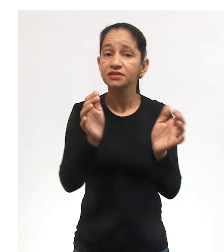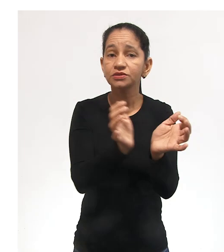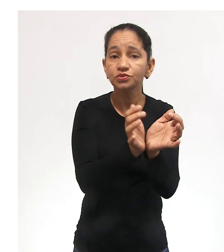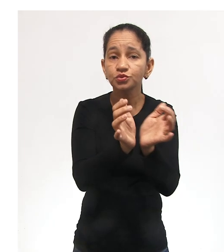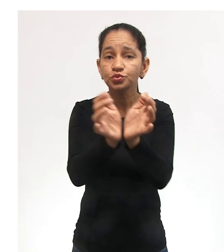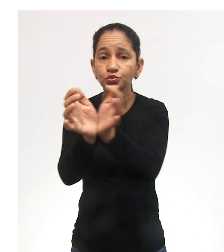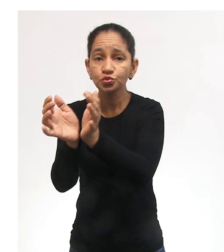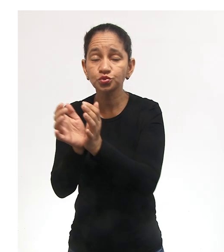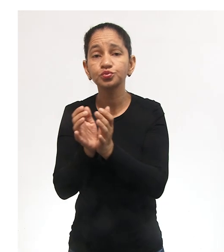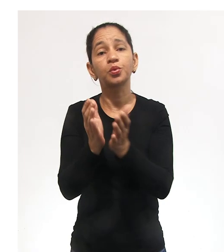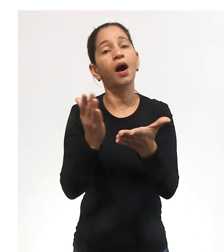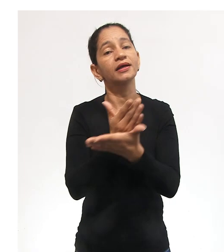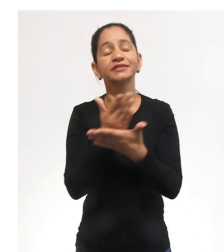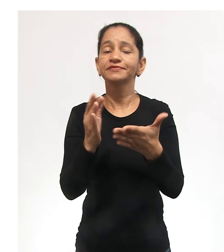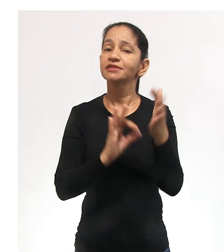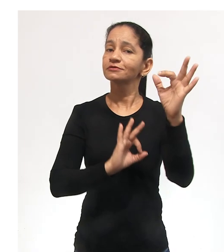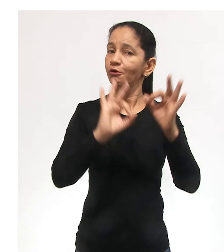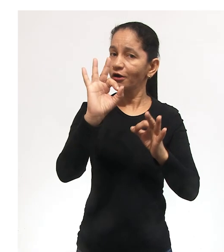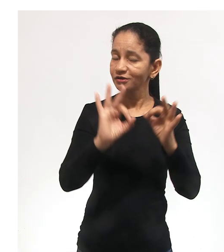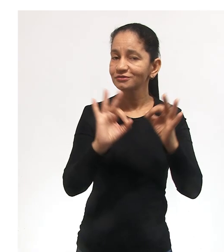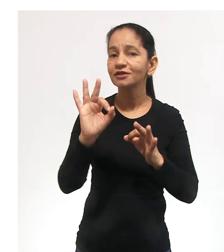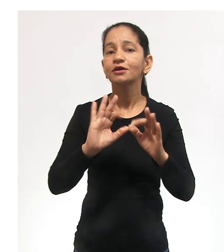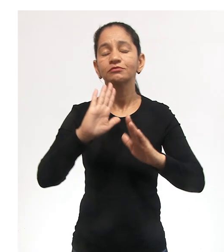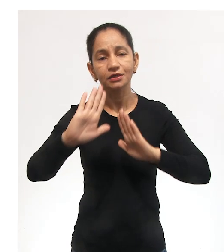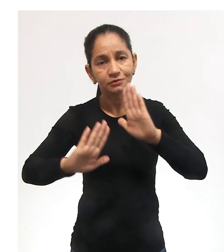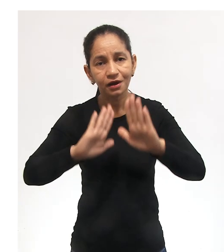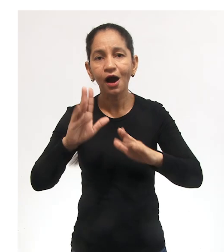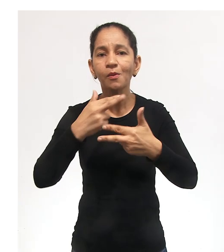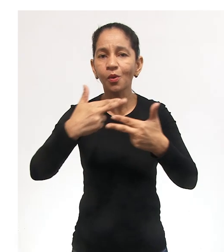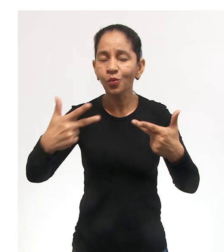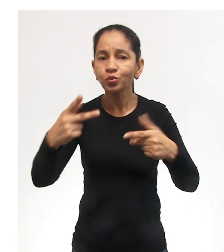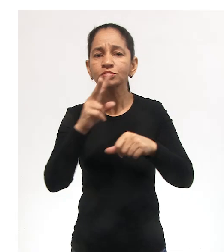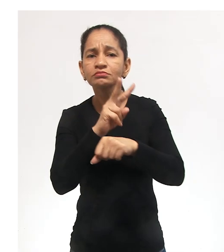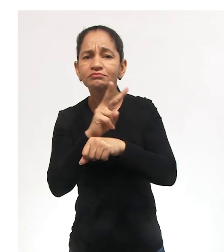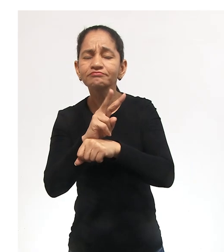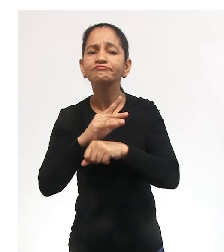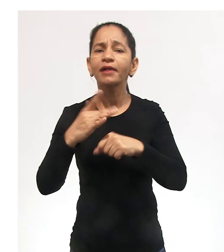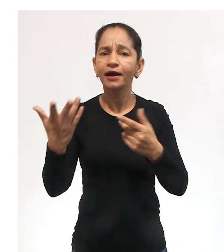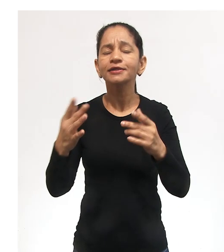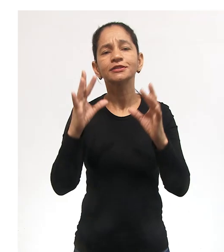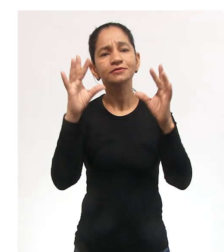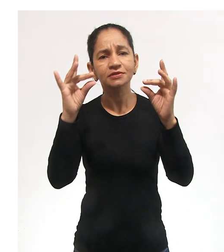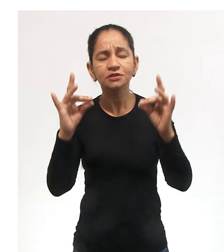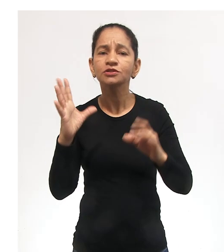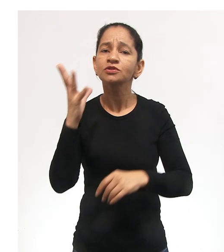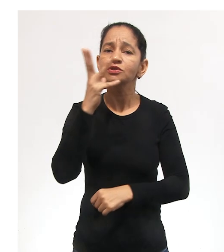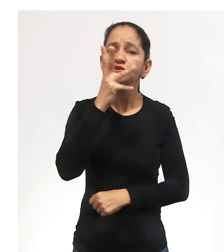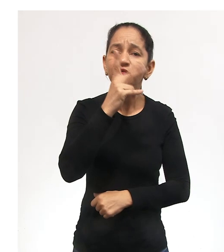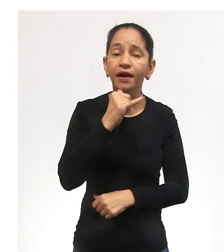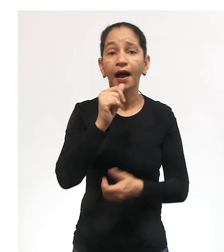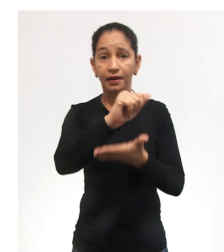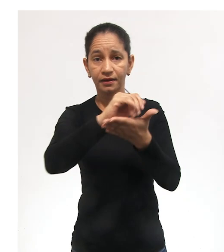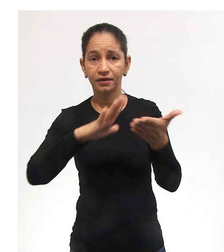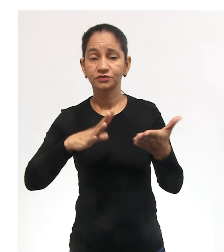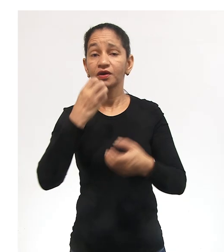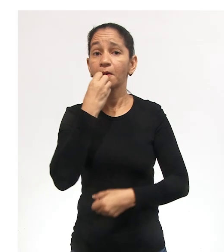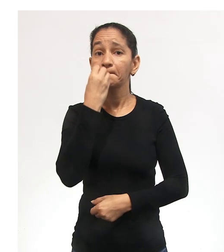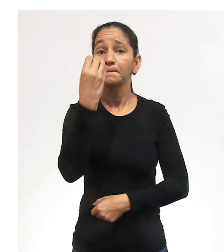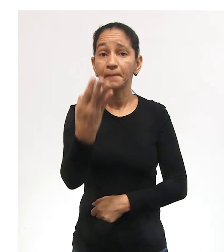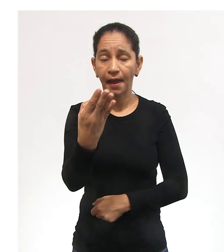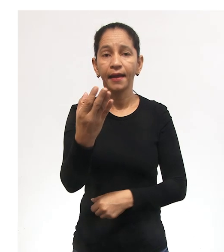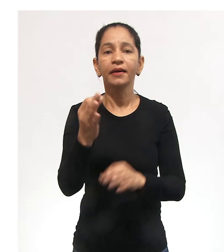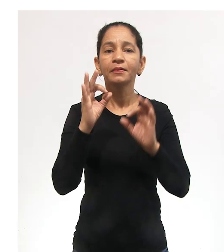grupos. Esses são alguns elementos que podem ser ajustados e fazer com que a atividade seja